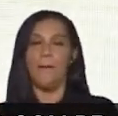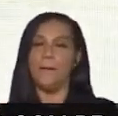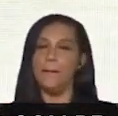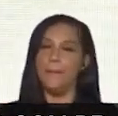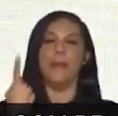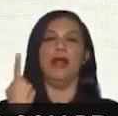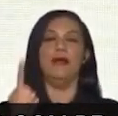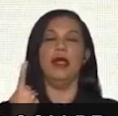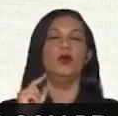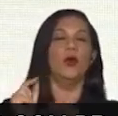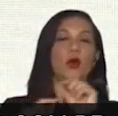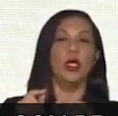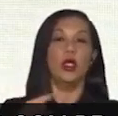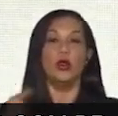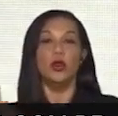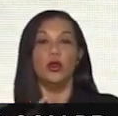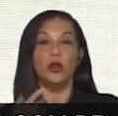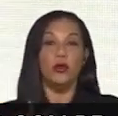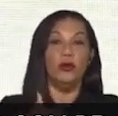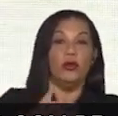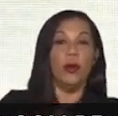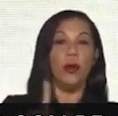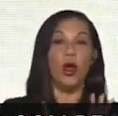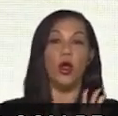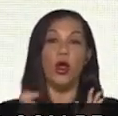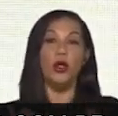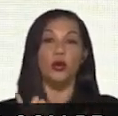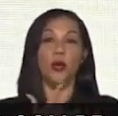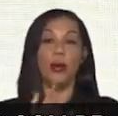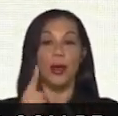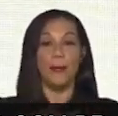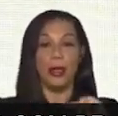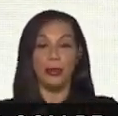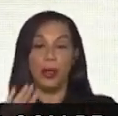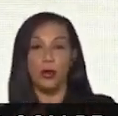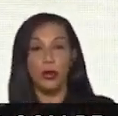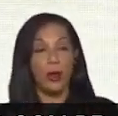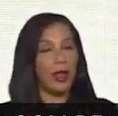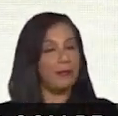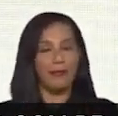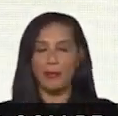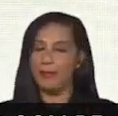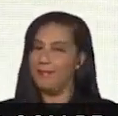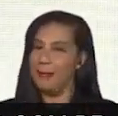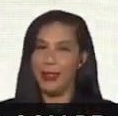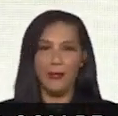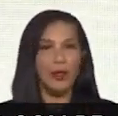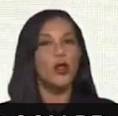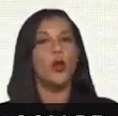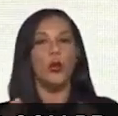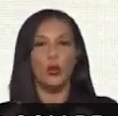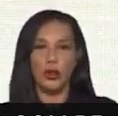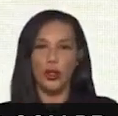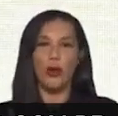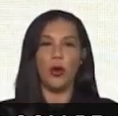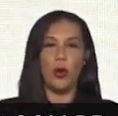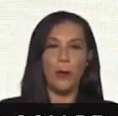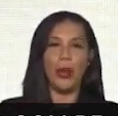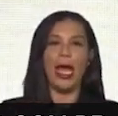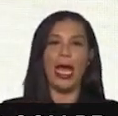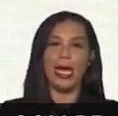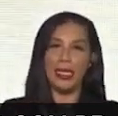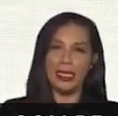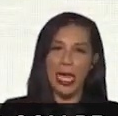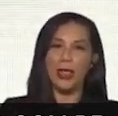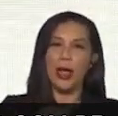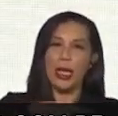vez que fomos a uma loja comprar material escolar. Pela primeira vez, podíamos comprar cadernos de capa